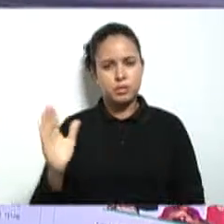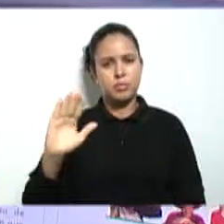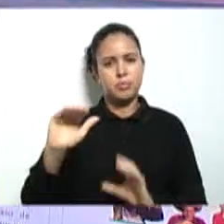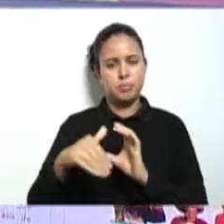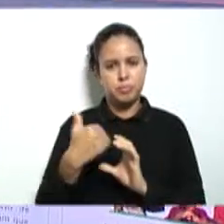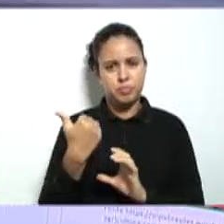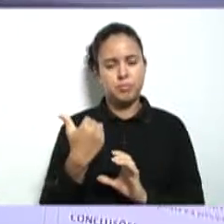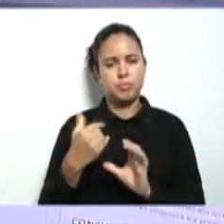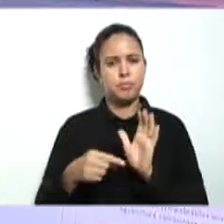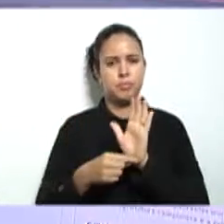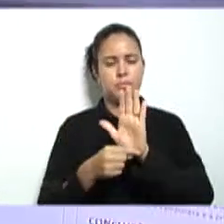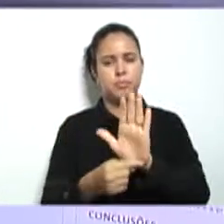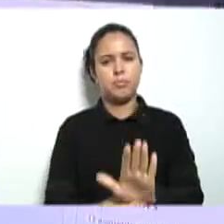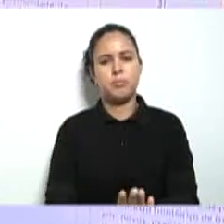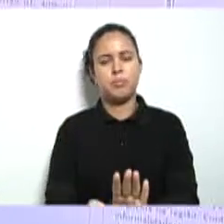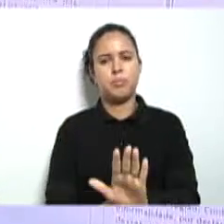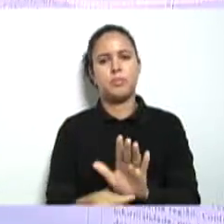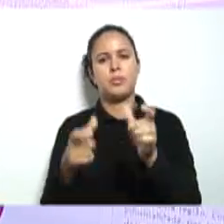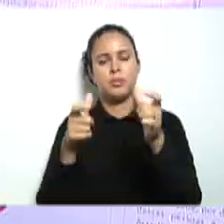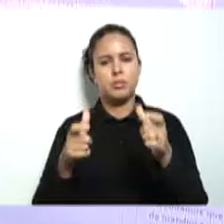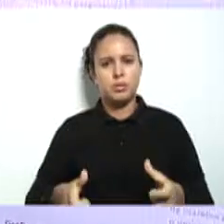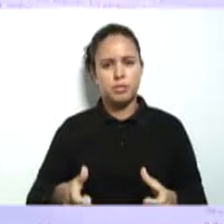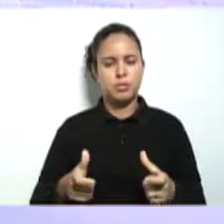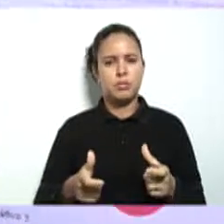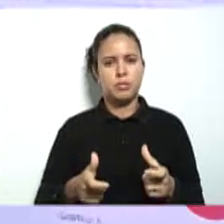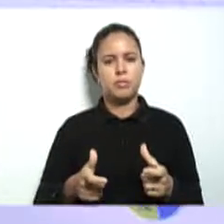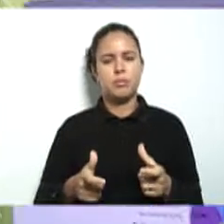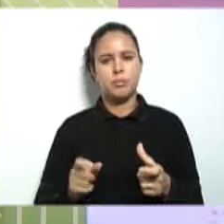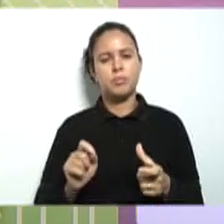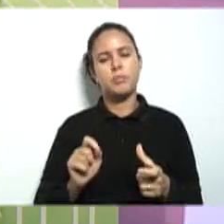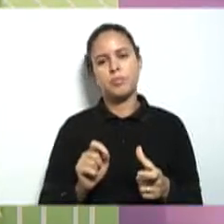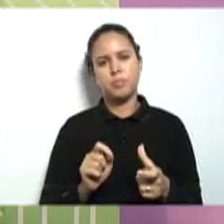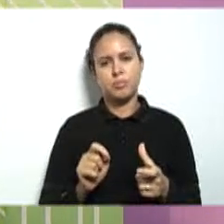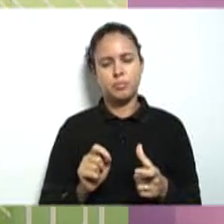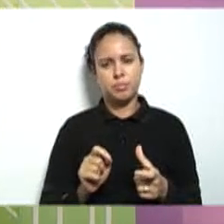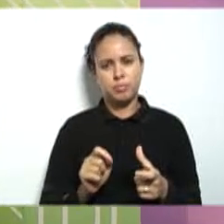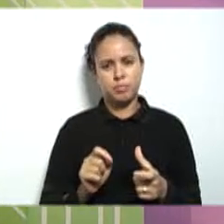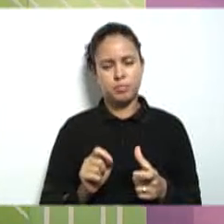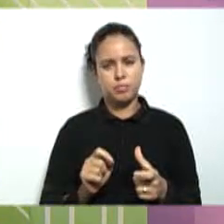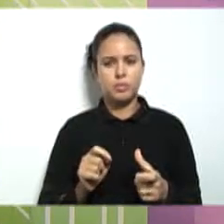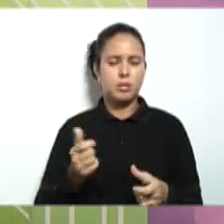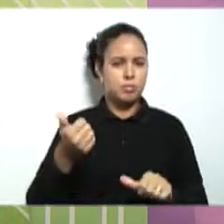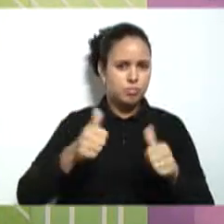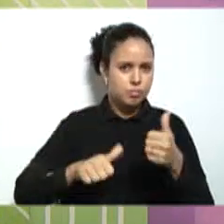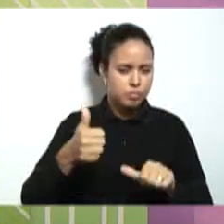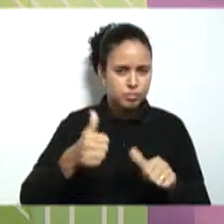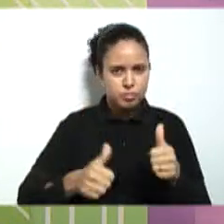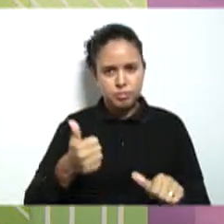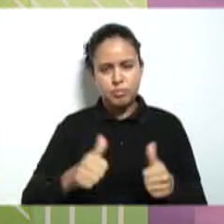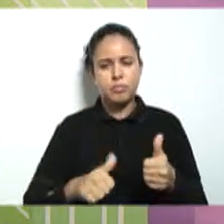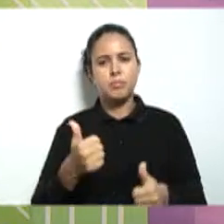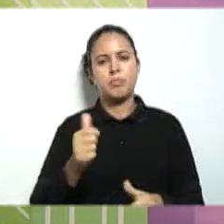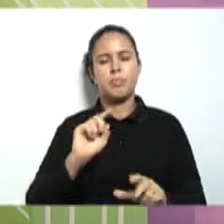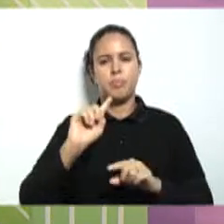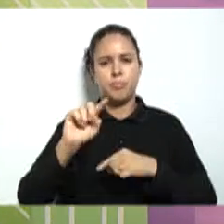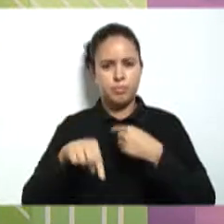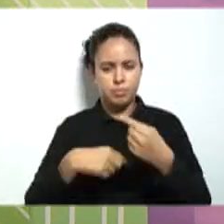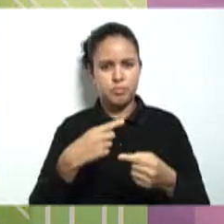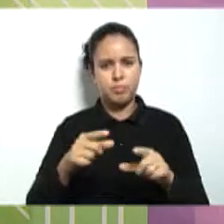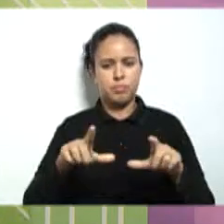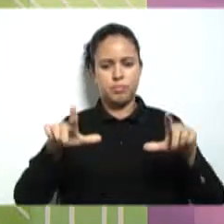fazer uma exposição aqui, onde a gente vai fazer inclusive uma avaliação